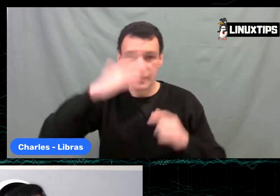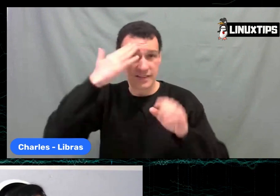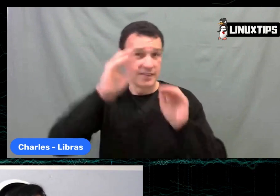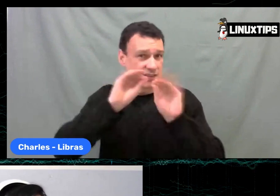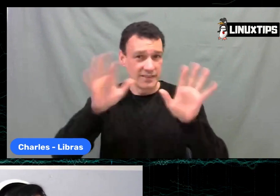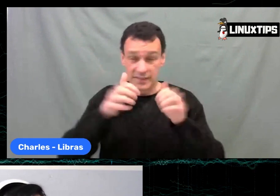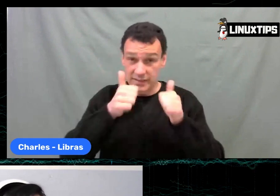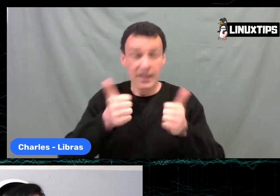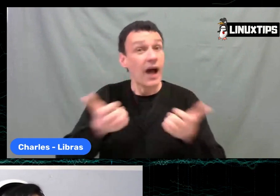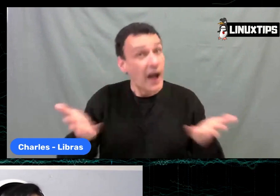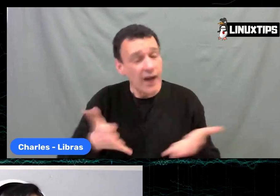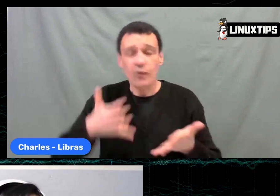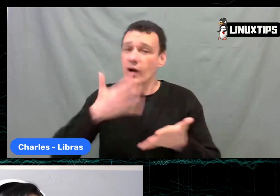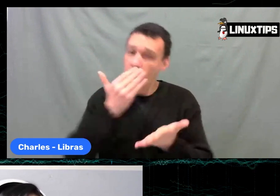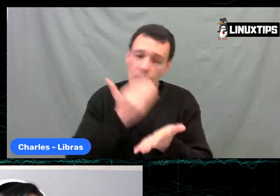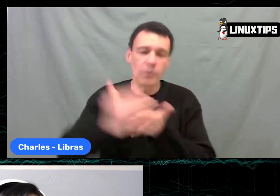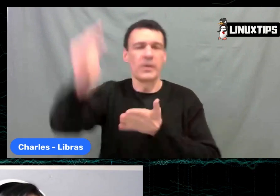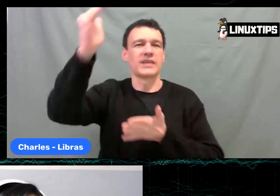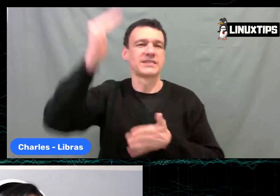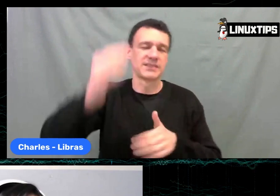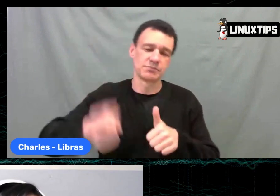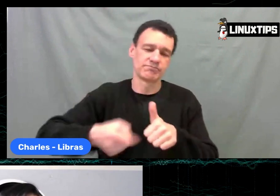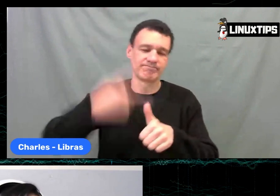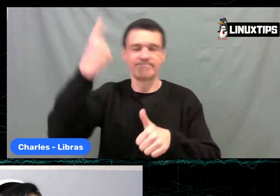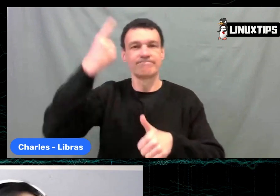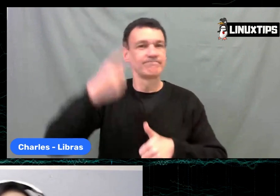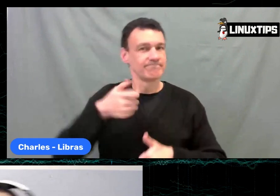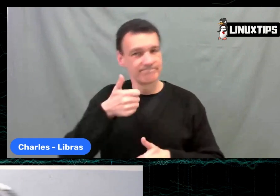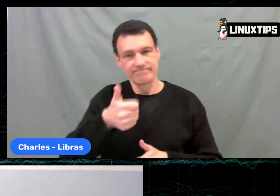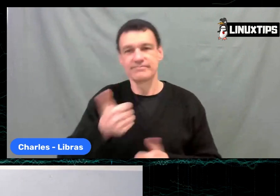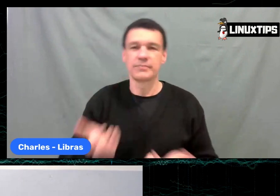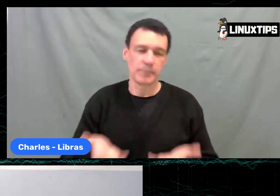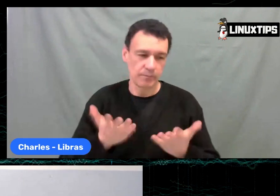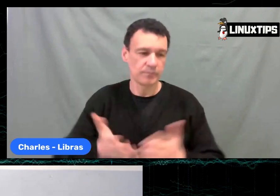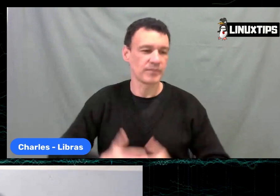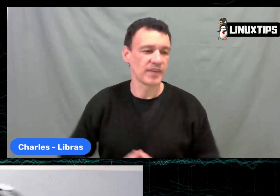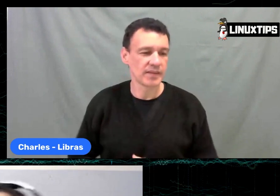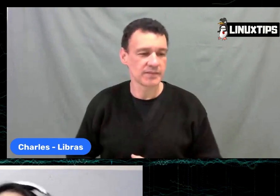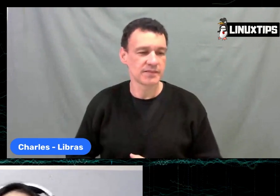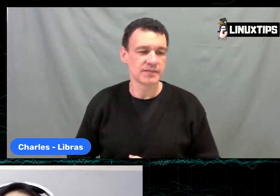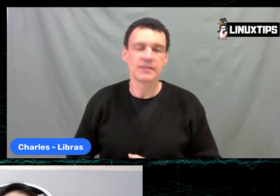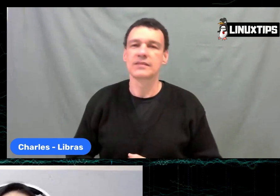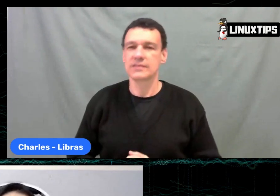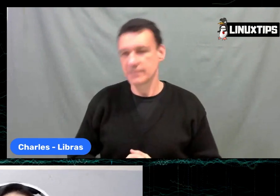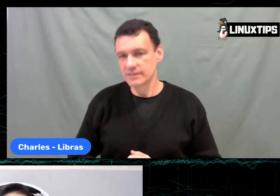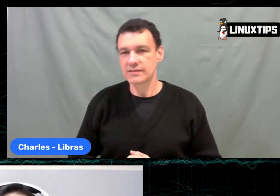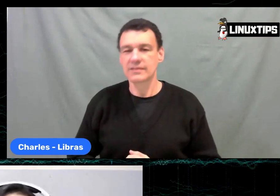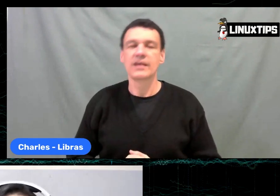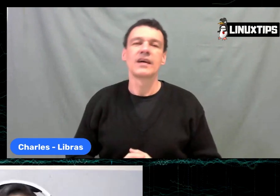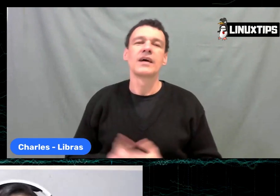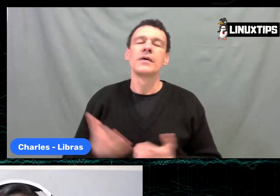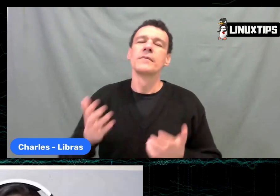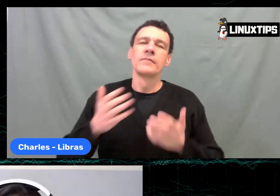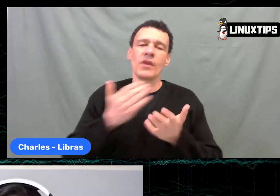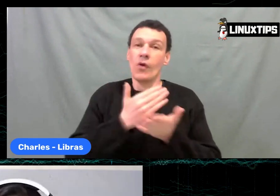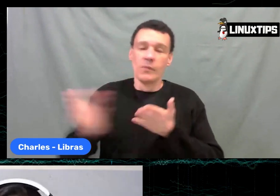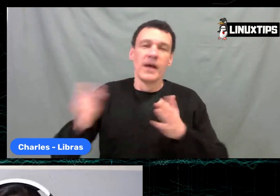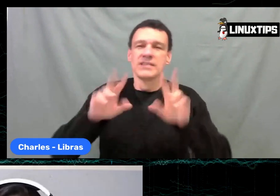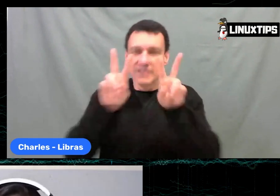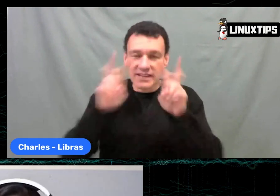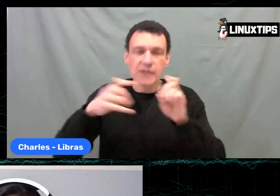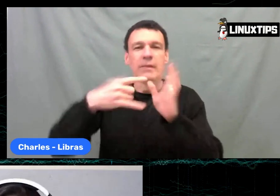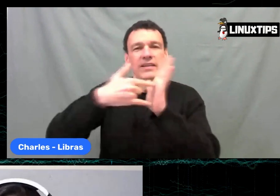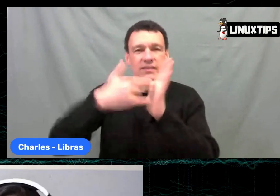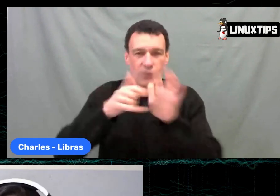pontapé inicial do nosso querido, sensacional DevOps Extreme. Lembrando que essa madrugada vai ter a